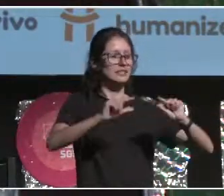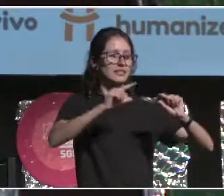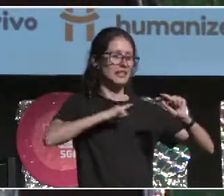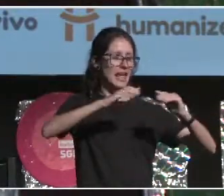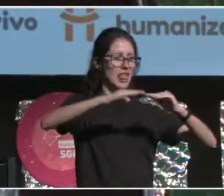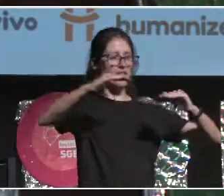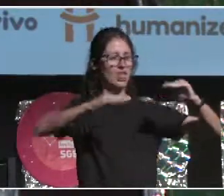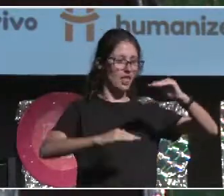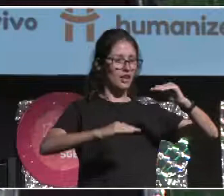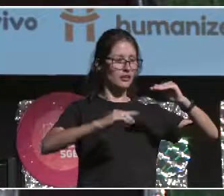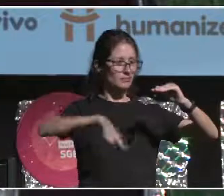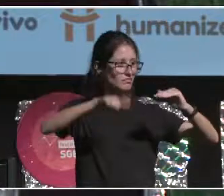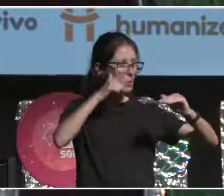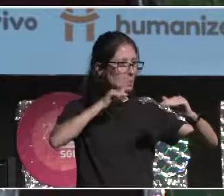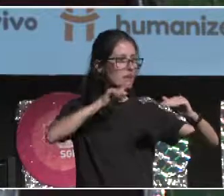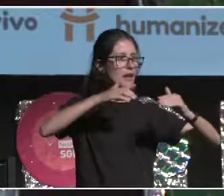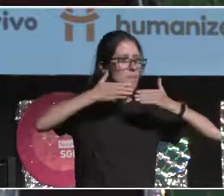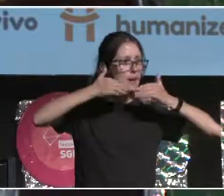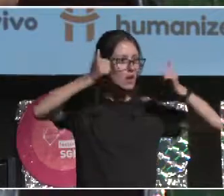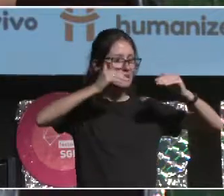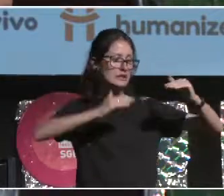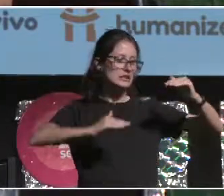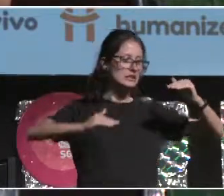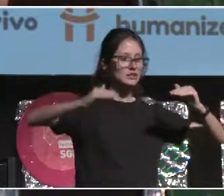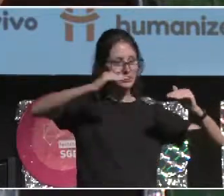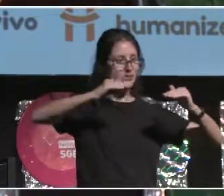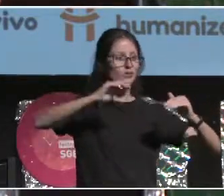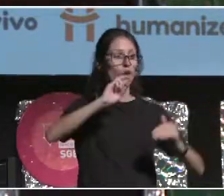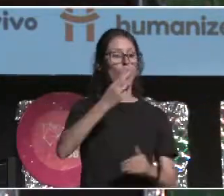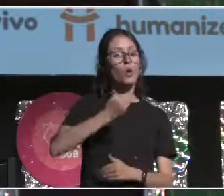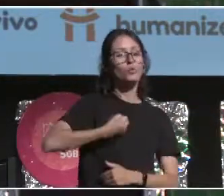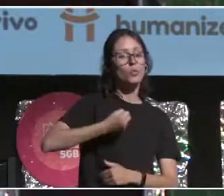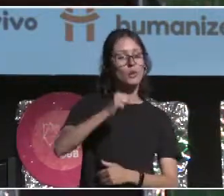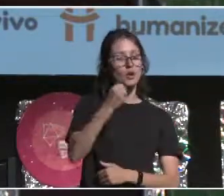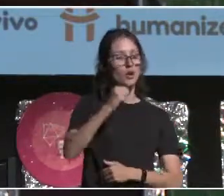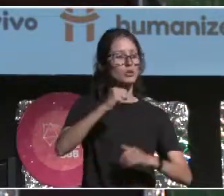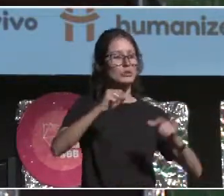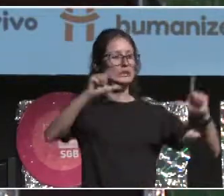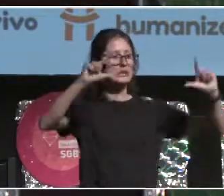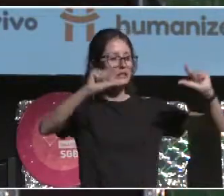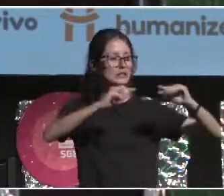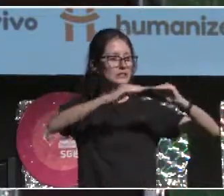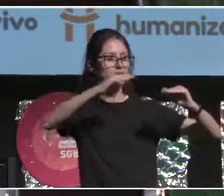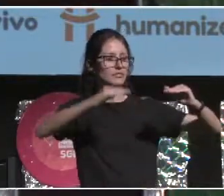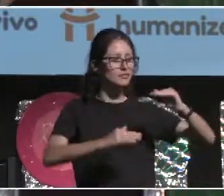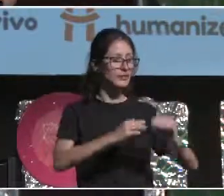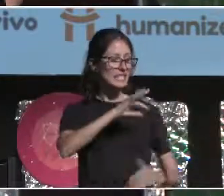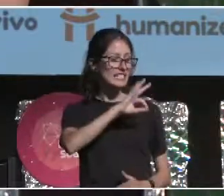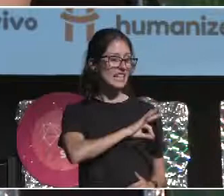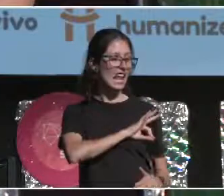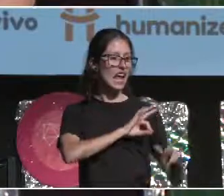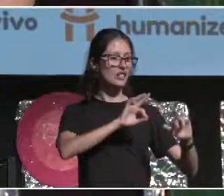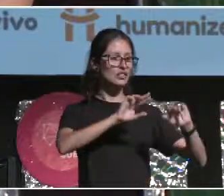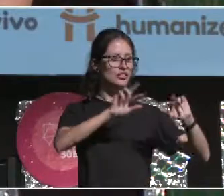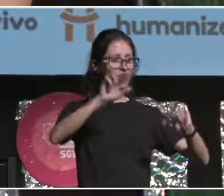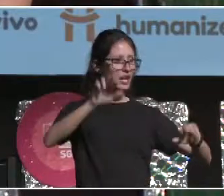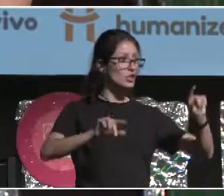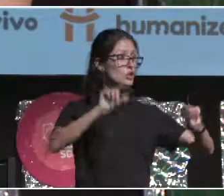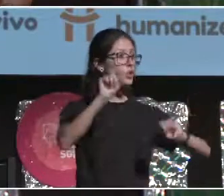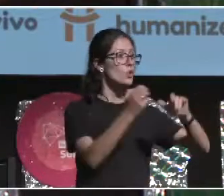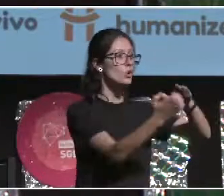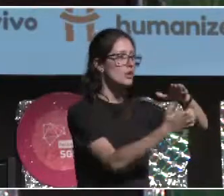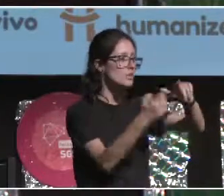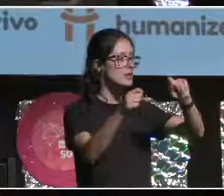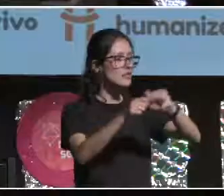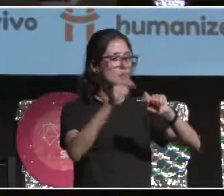meta do ODS 10, uma das 8, que é reduzir desigualdade de renda, o que de fato as empresas estão fazendo